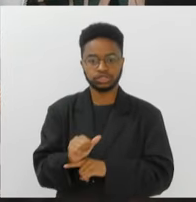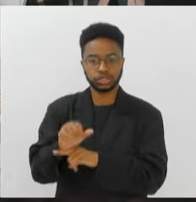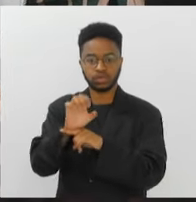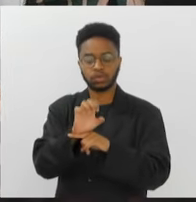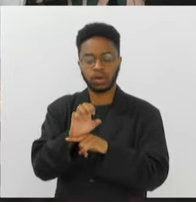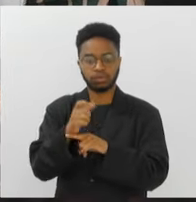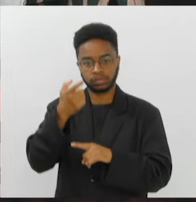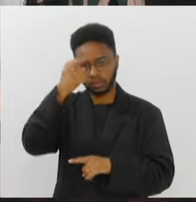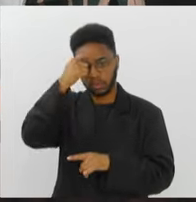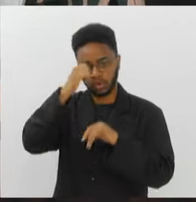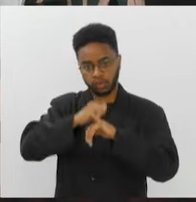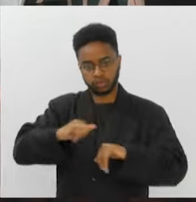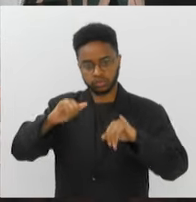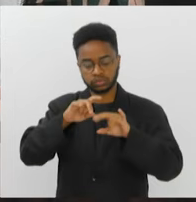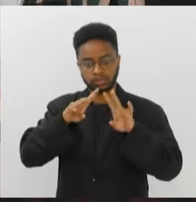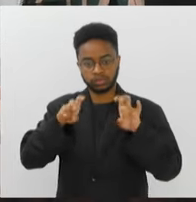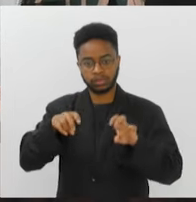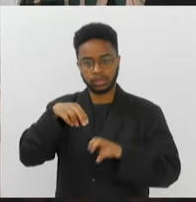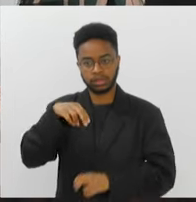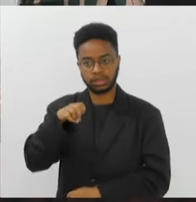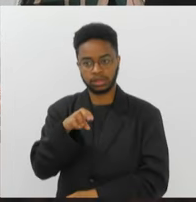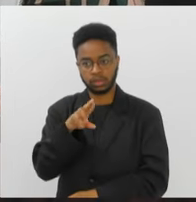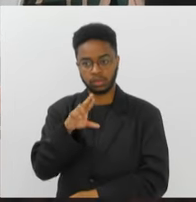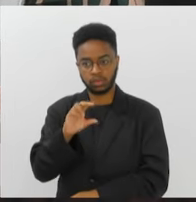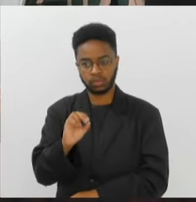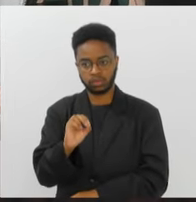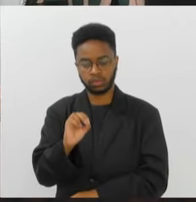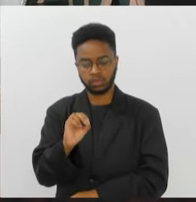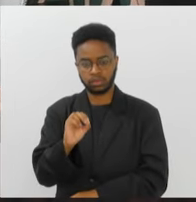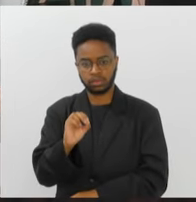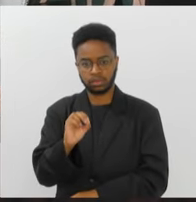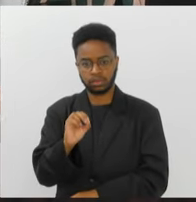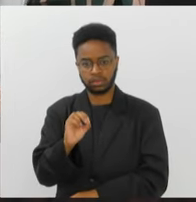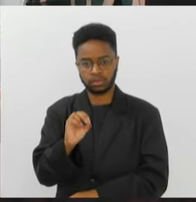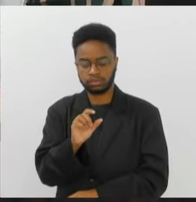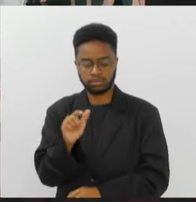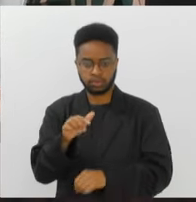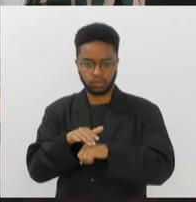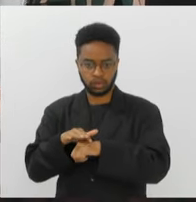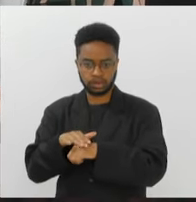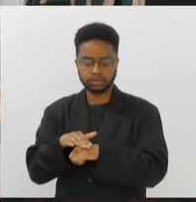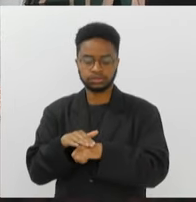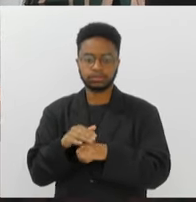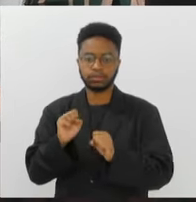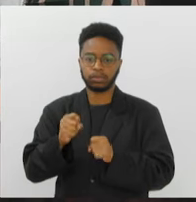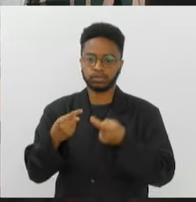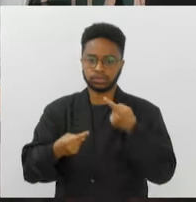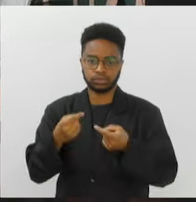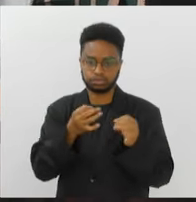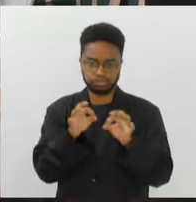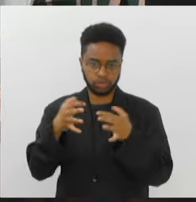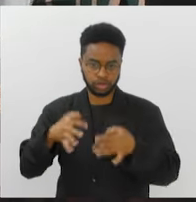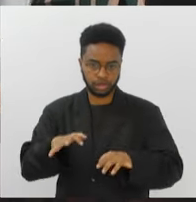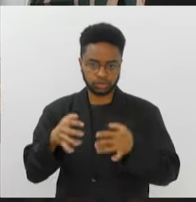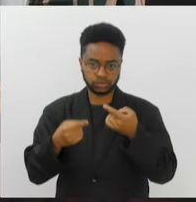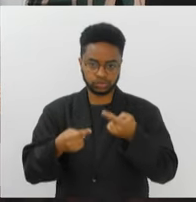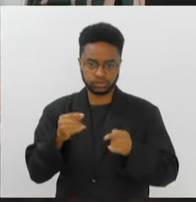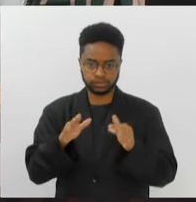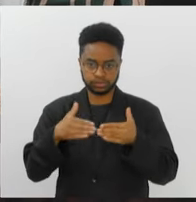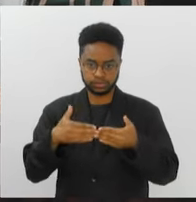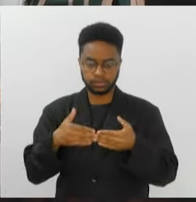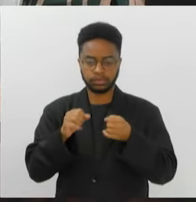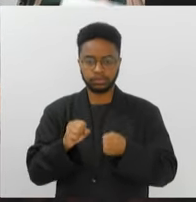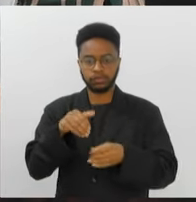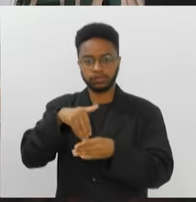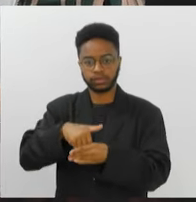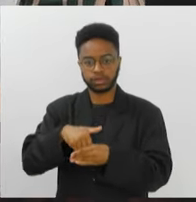da conscientização da neuromielite óptica. Em discussão. Não havendo mais quem queira discutir, encerrada a